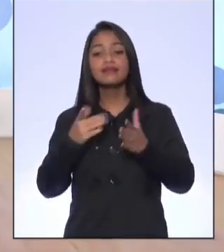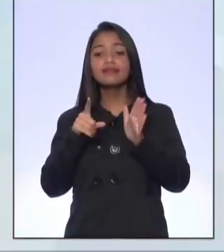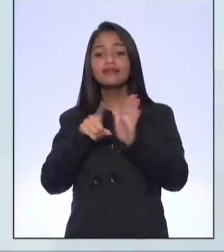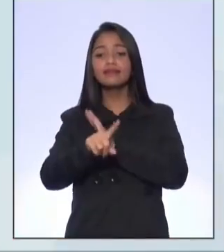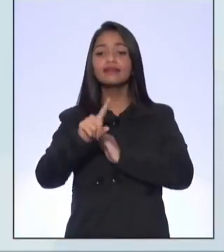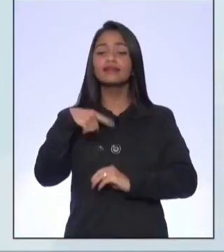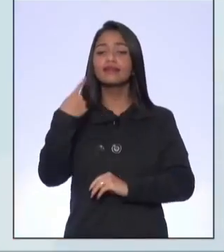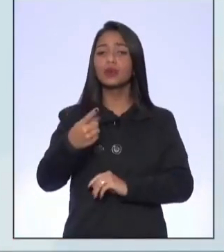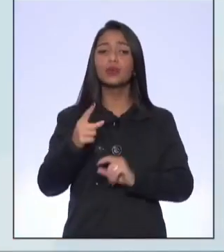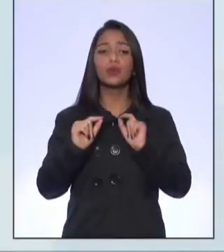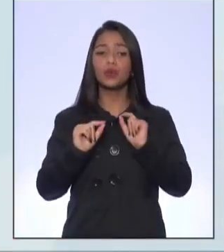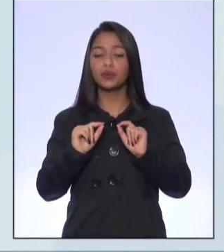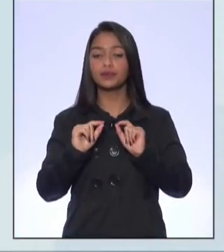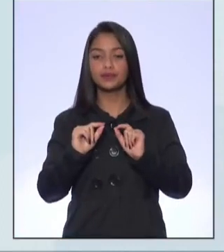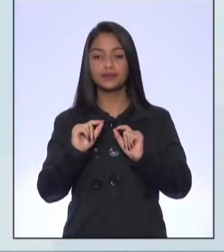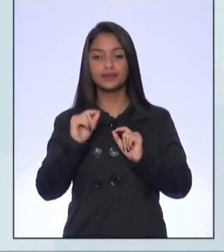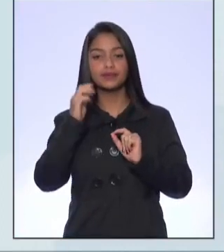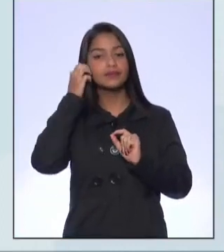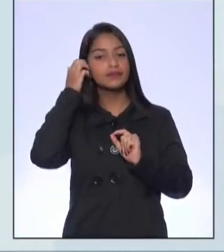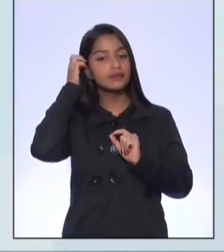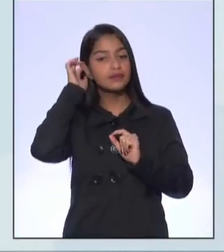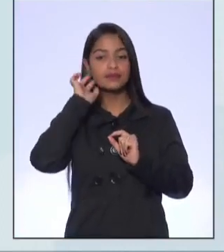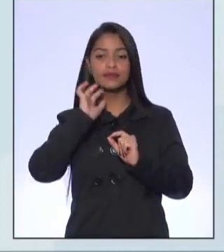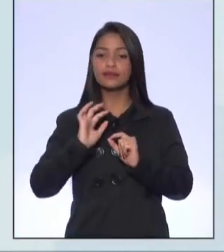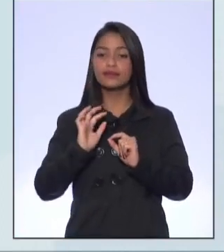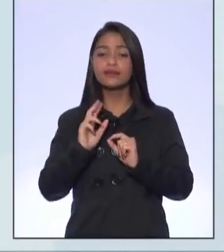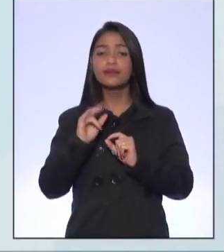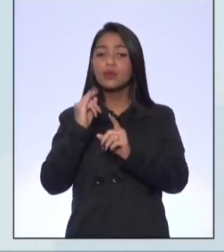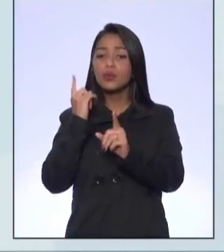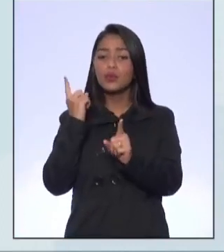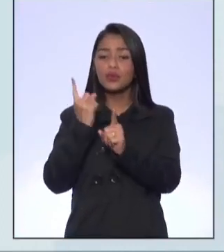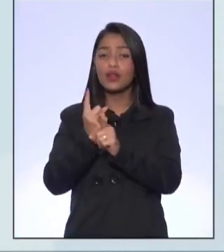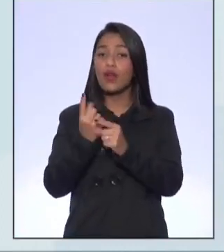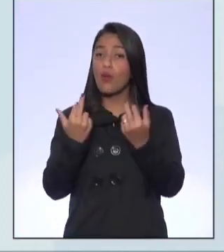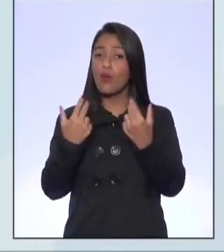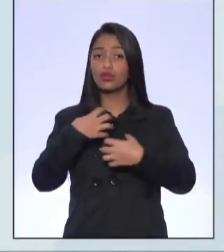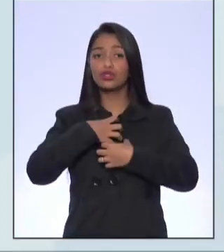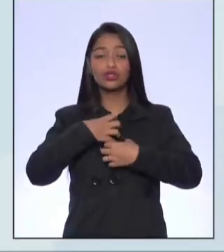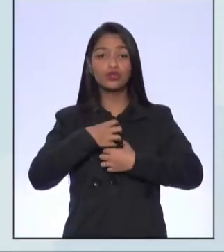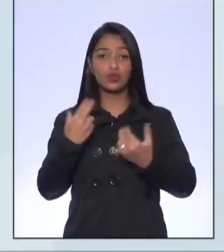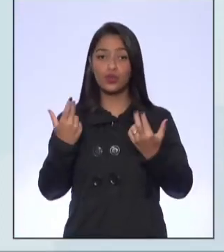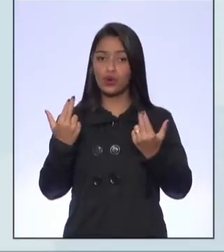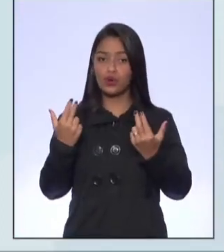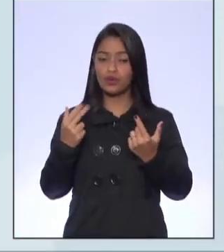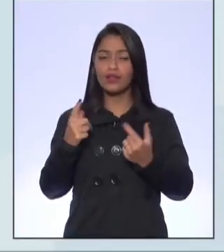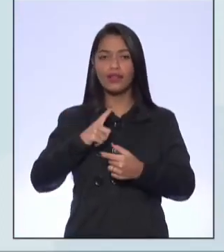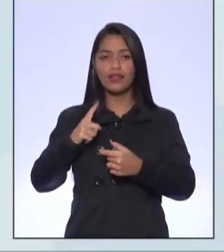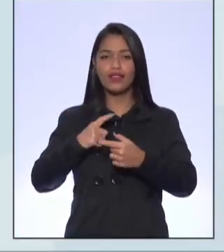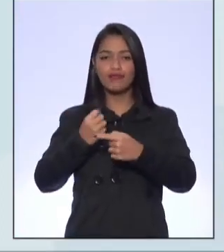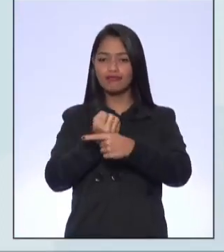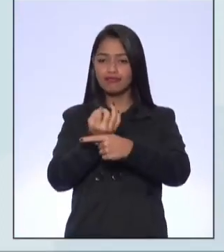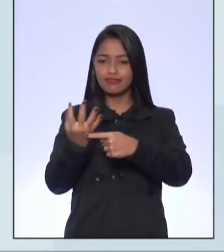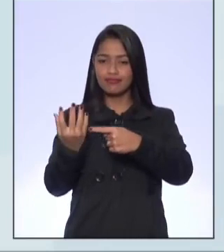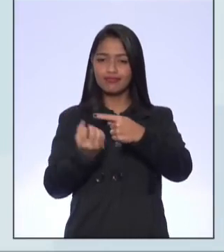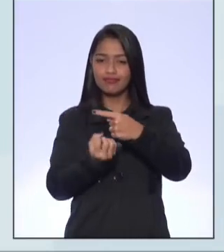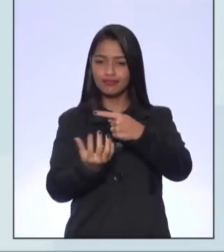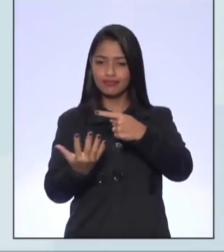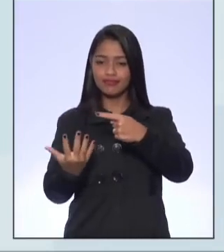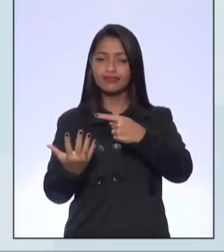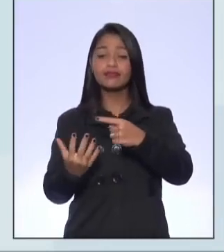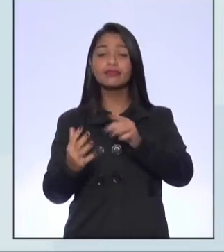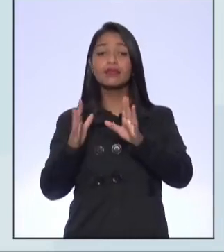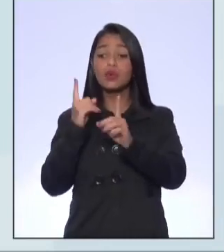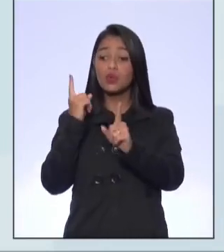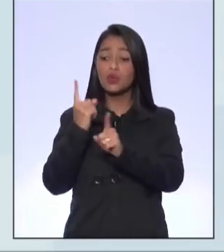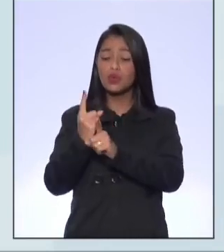vocês vão ver, nós vamos identificar a mesma ideia, né? Nós estamos olhando a fração, né? Só que nós vamos olhar agora 2/5.